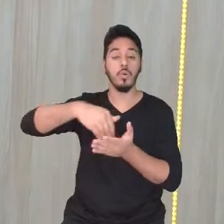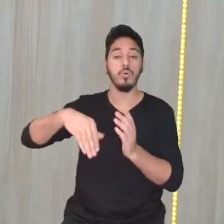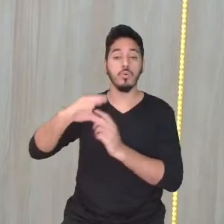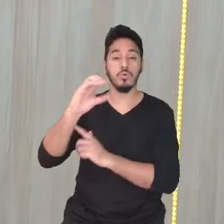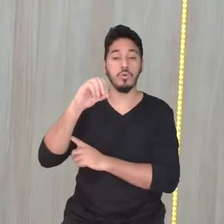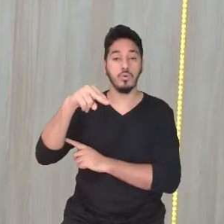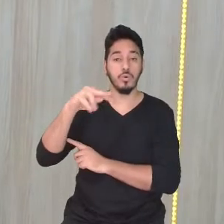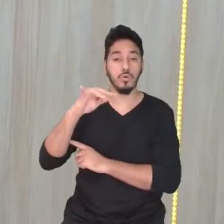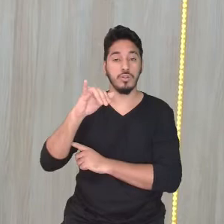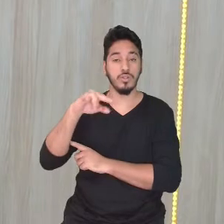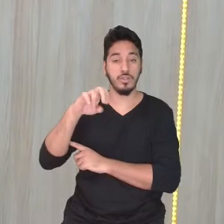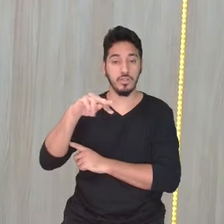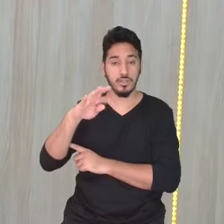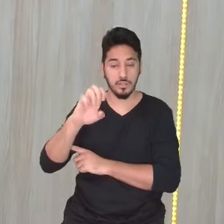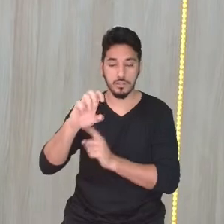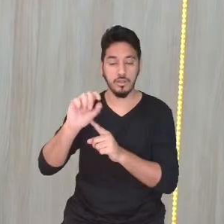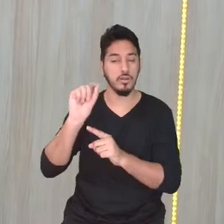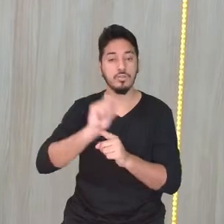a ser